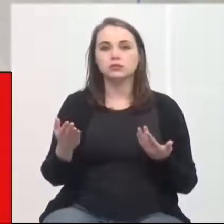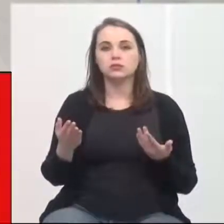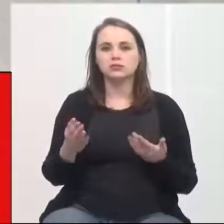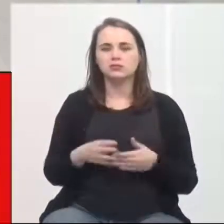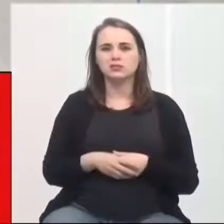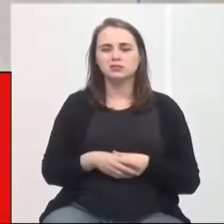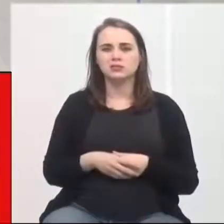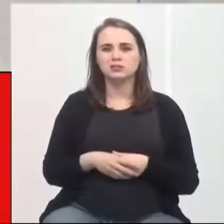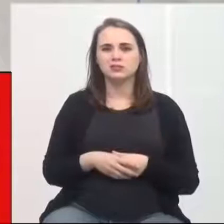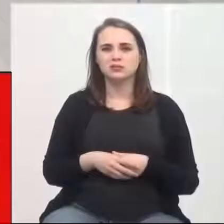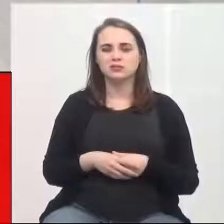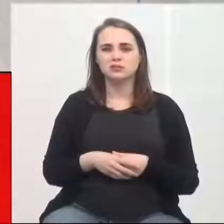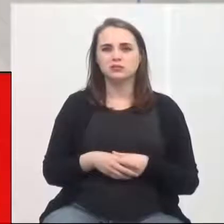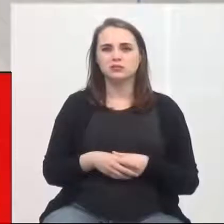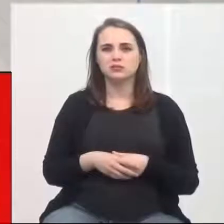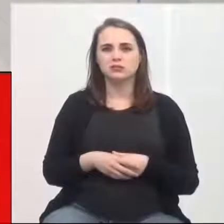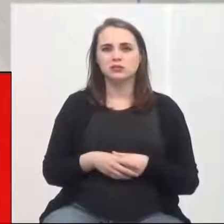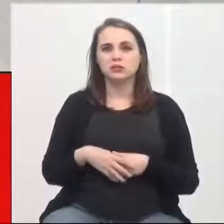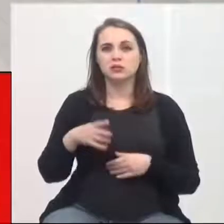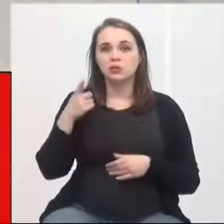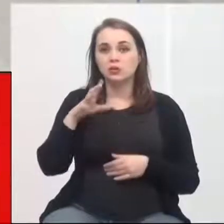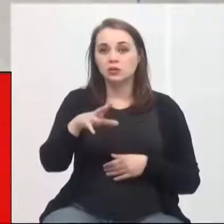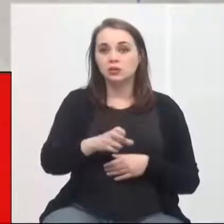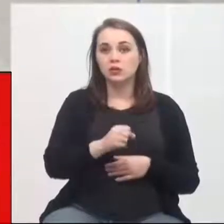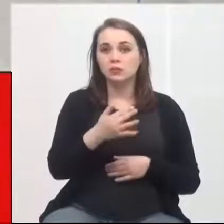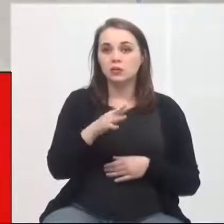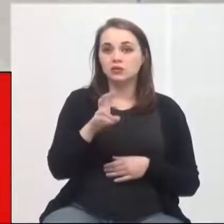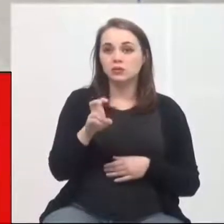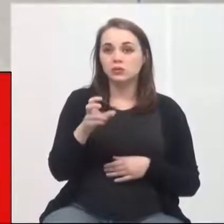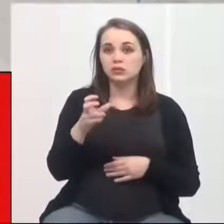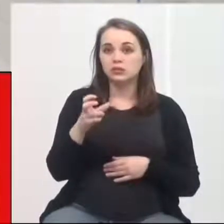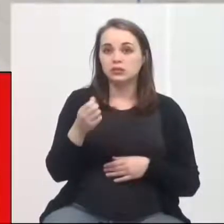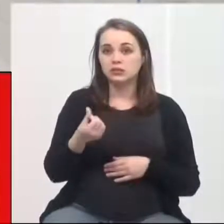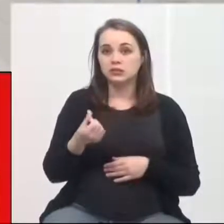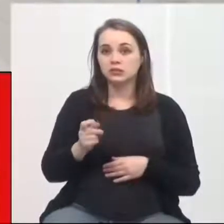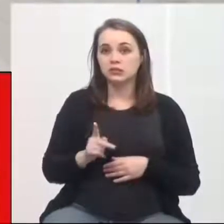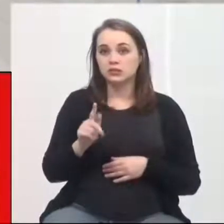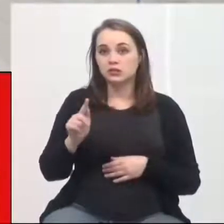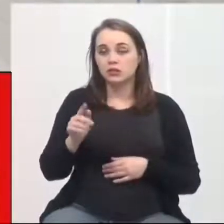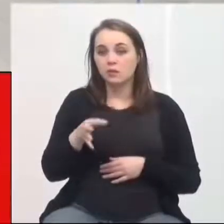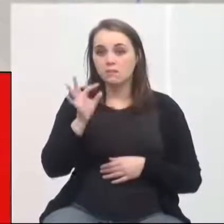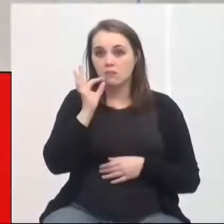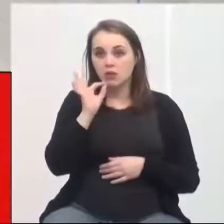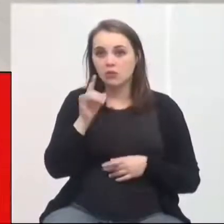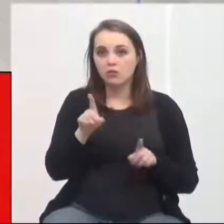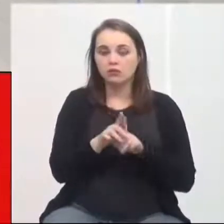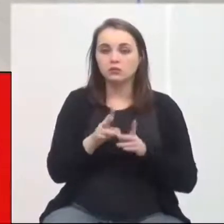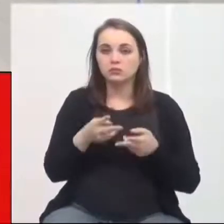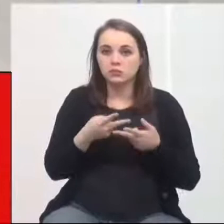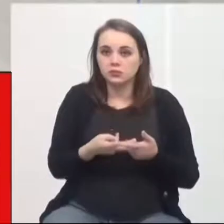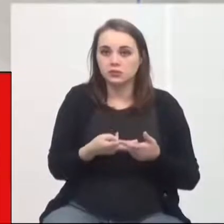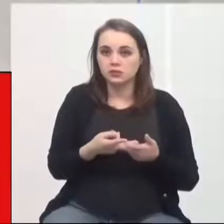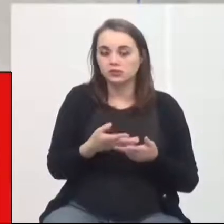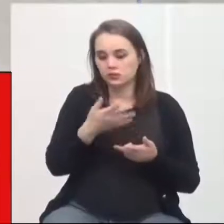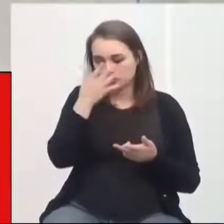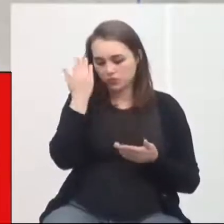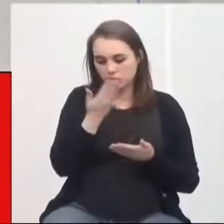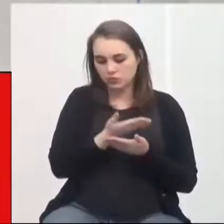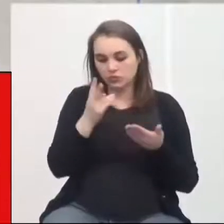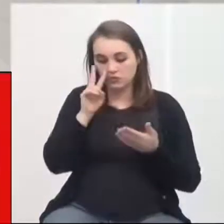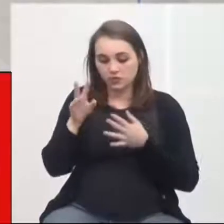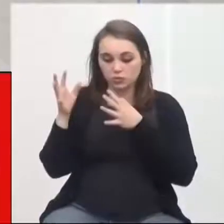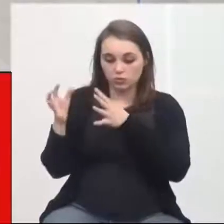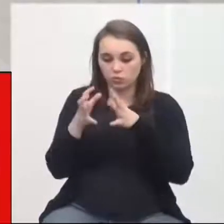coordenada quando da apreensão de aproximadamente 56 quilos de maconha e a prisão dos agentes. Ante ao